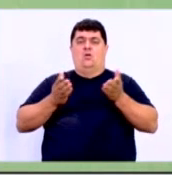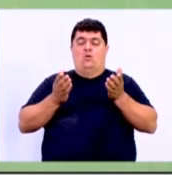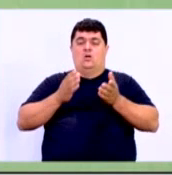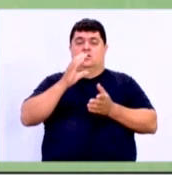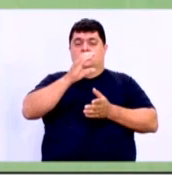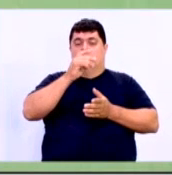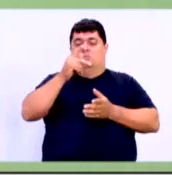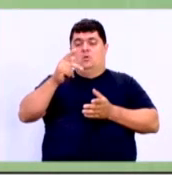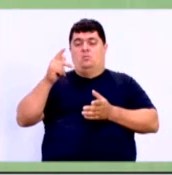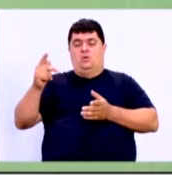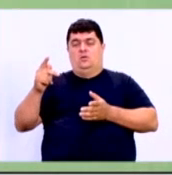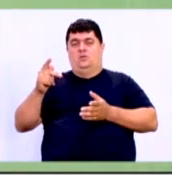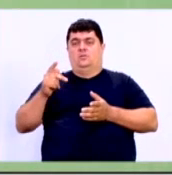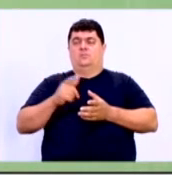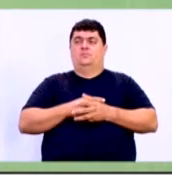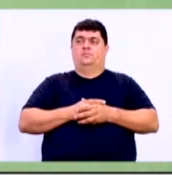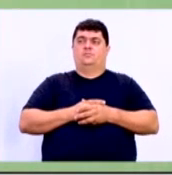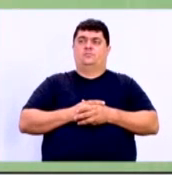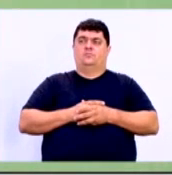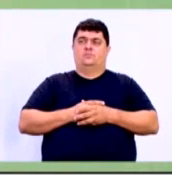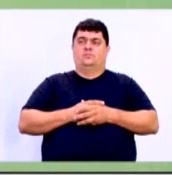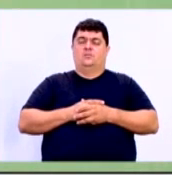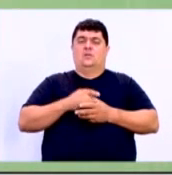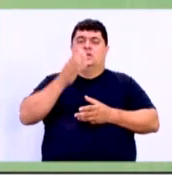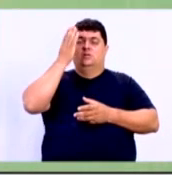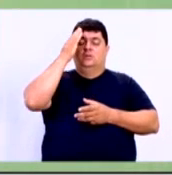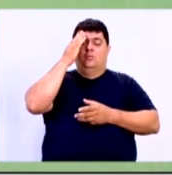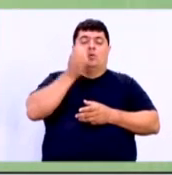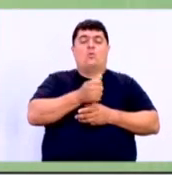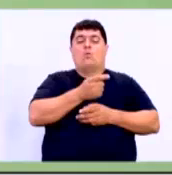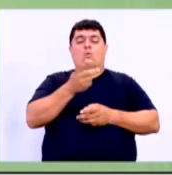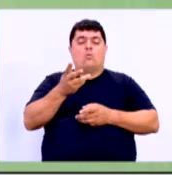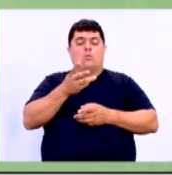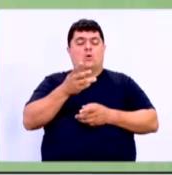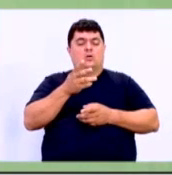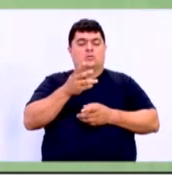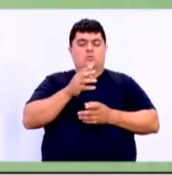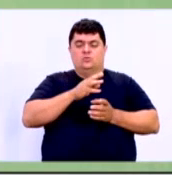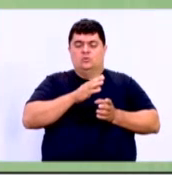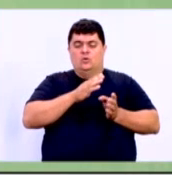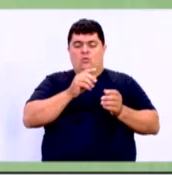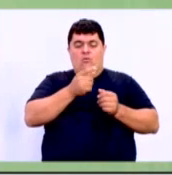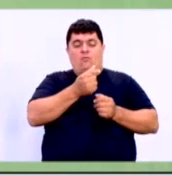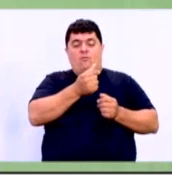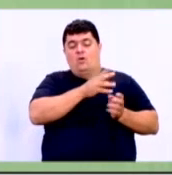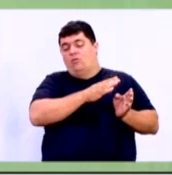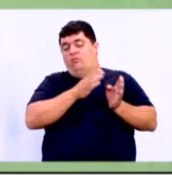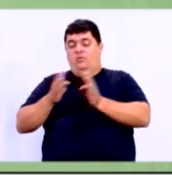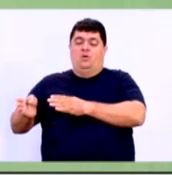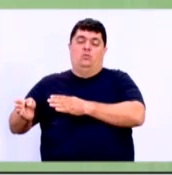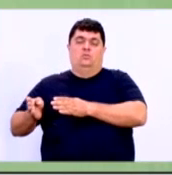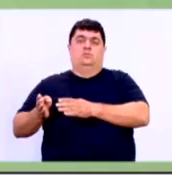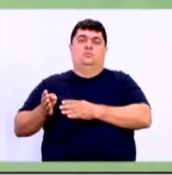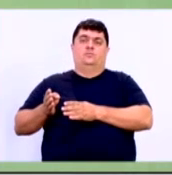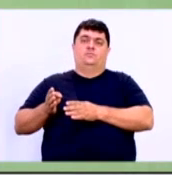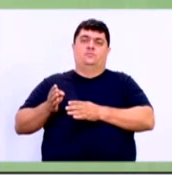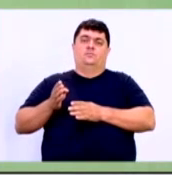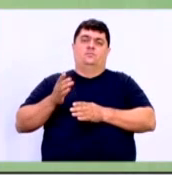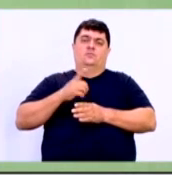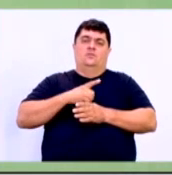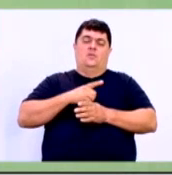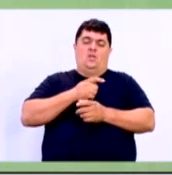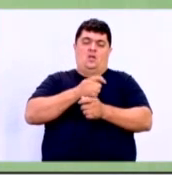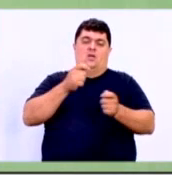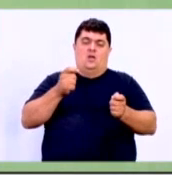o custo do produto produzido. Saber quanto custou produzir aquele produto. Os gastos que não são efetuados